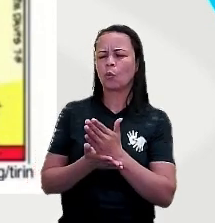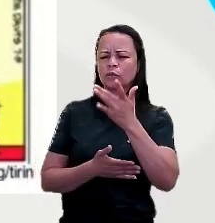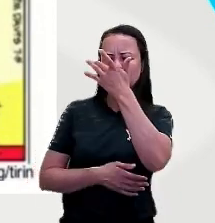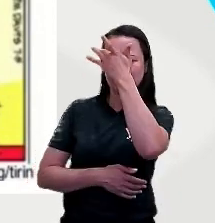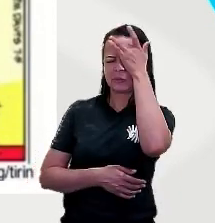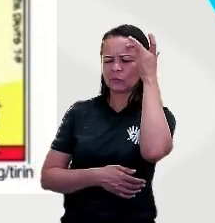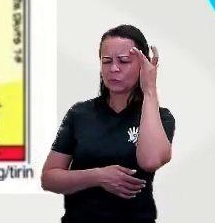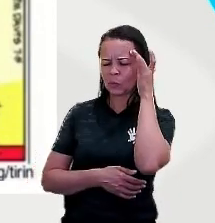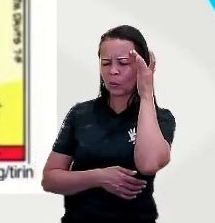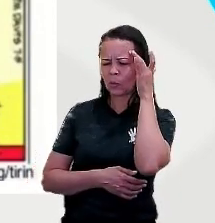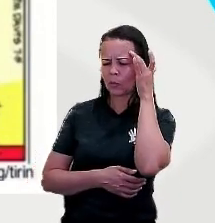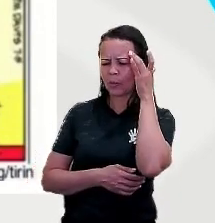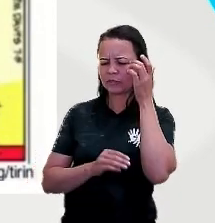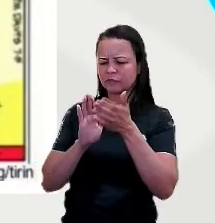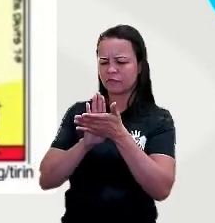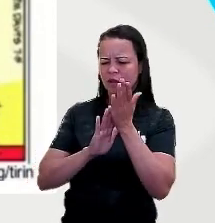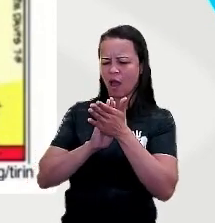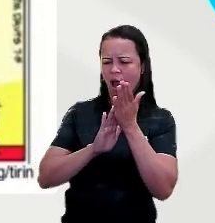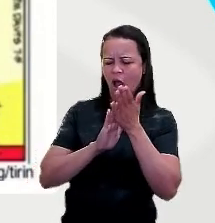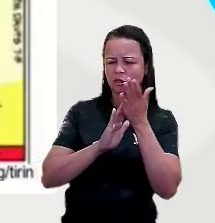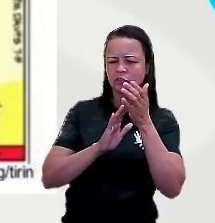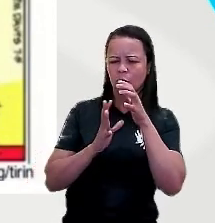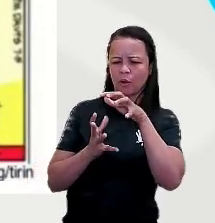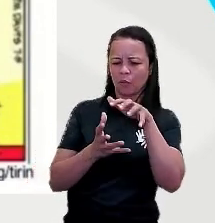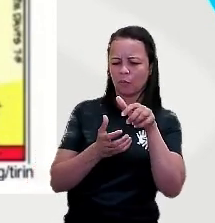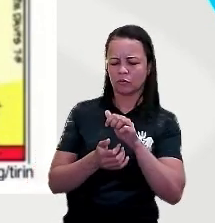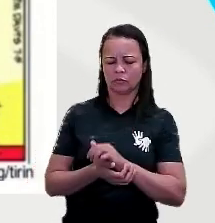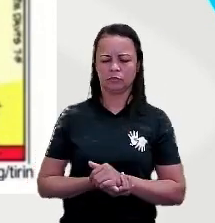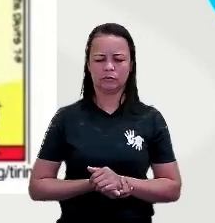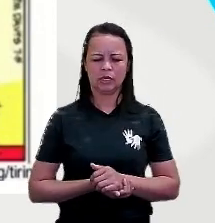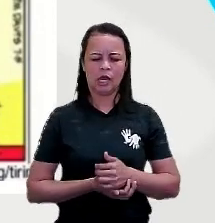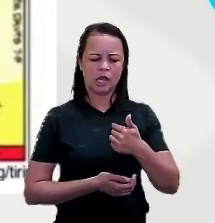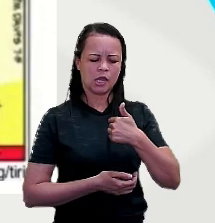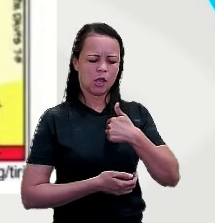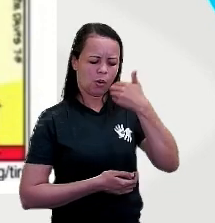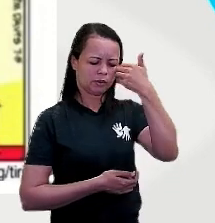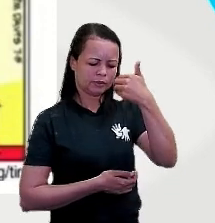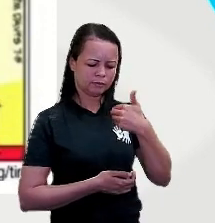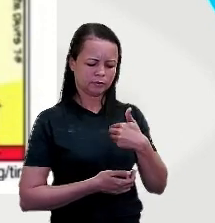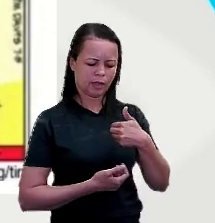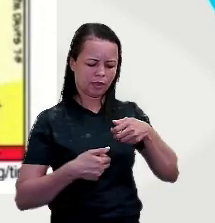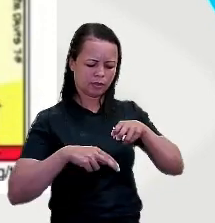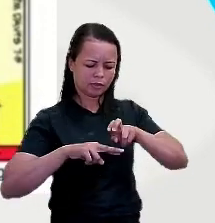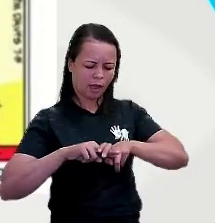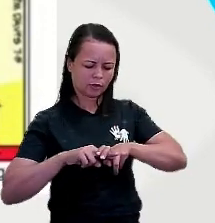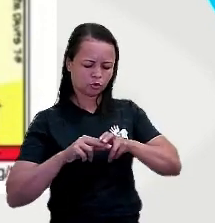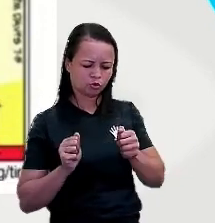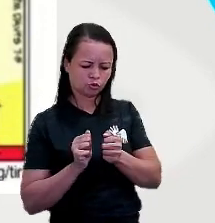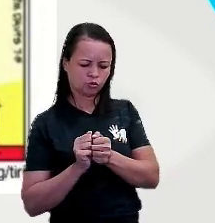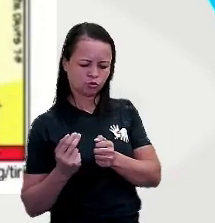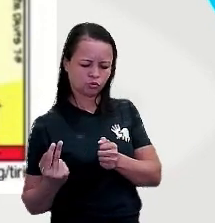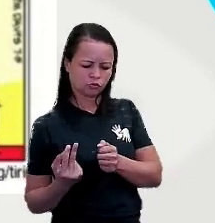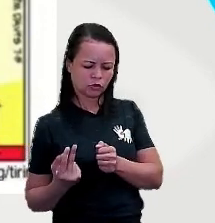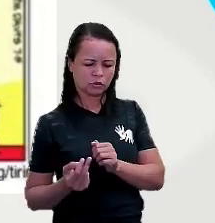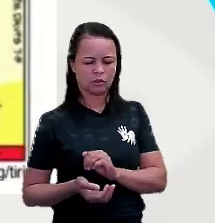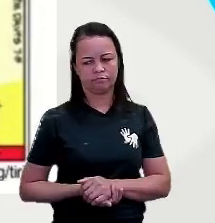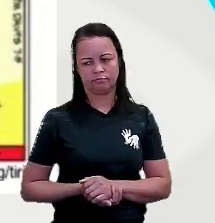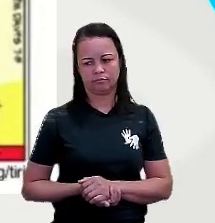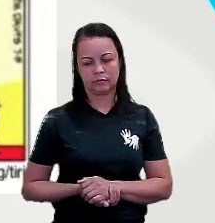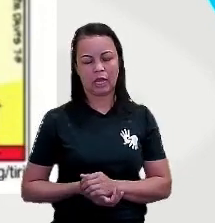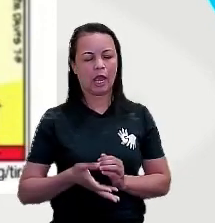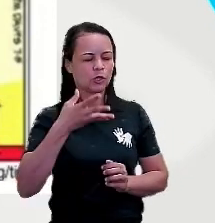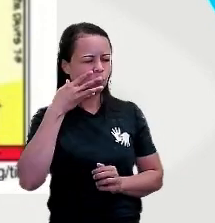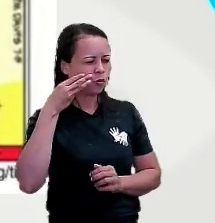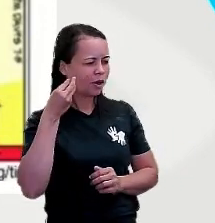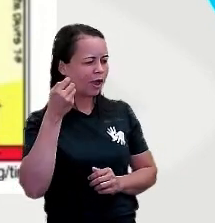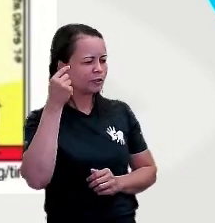pessoas viajam pelo mundo e eu aqui sentado com você. Aí o gato pensou: eu sinto pena